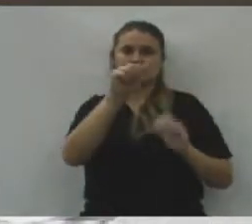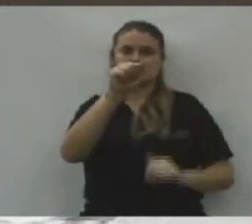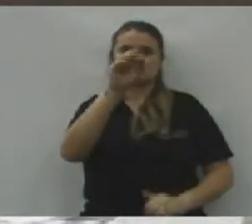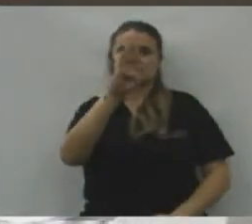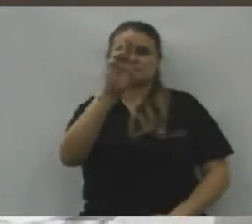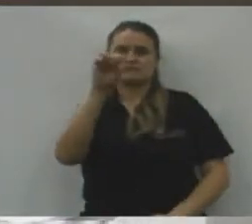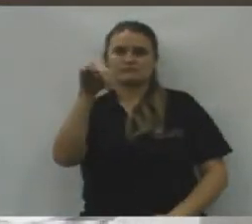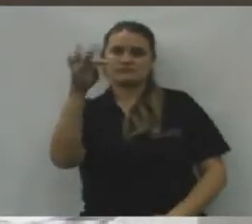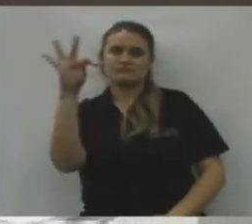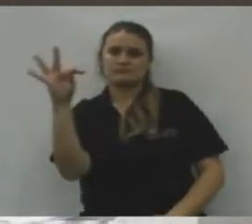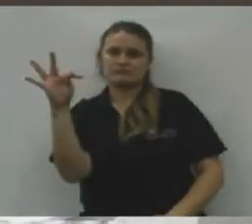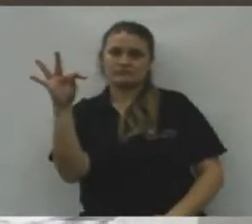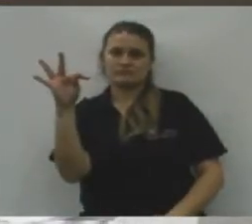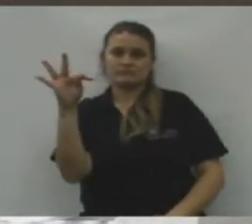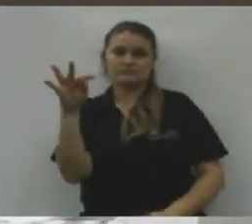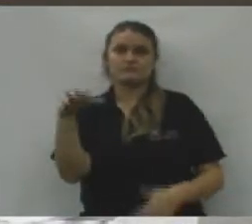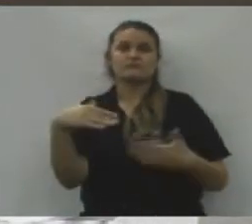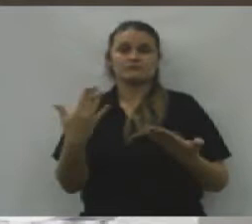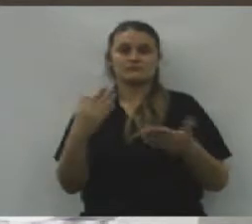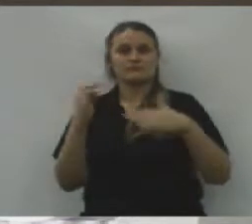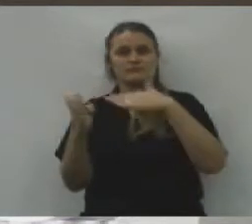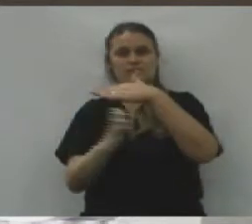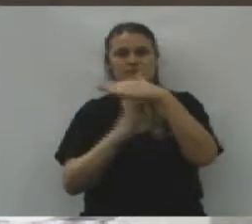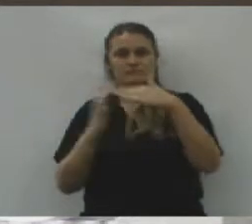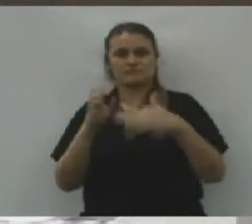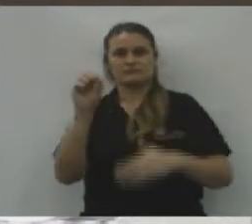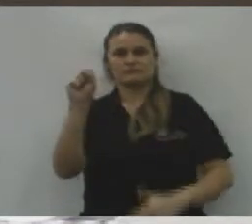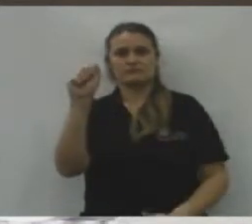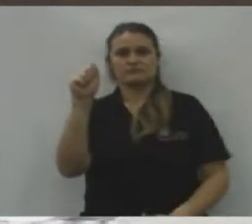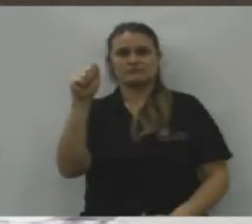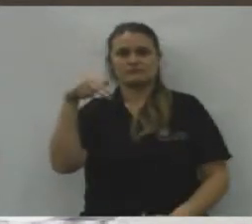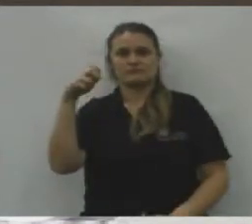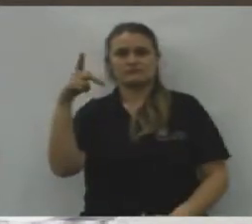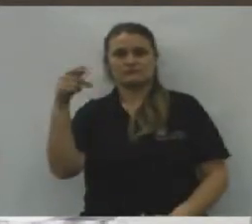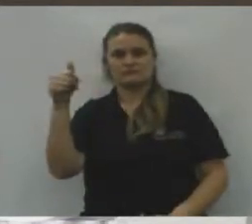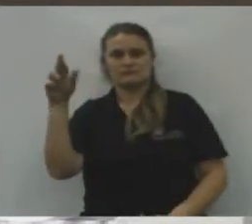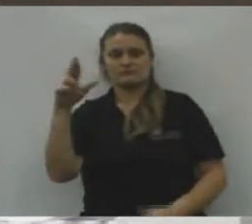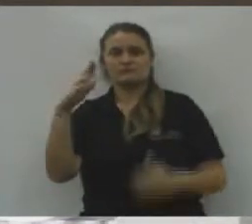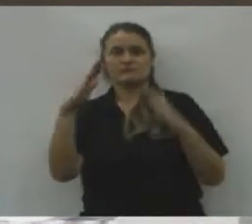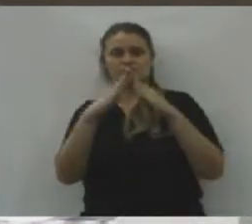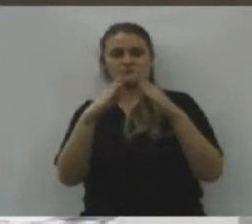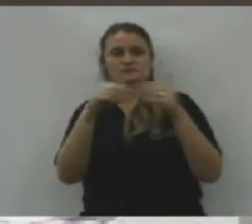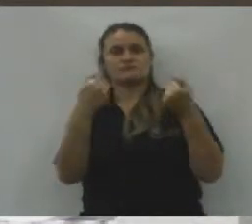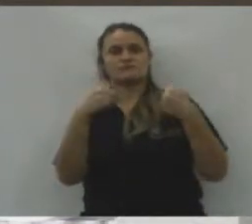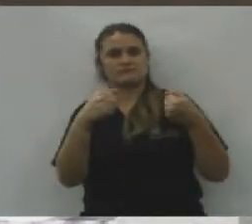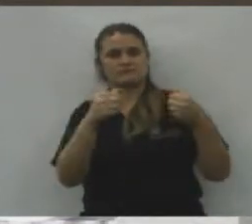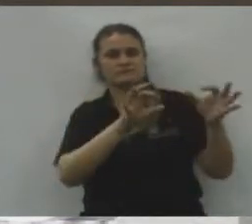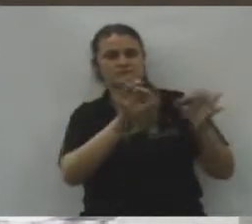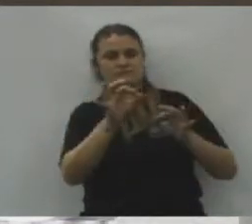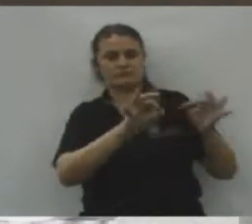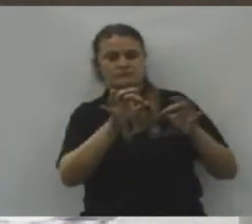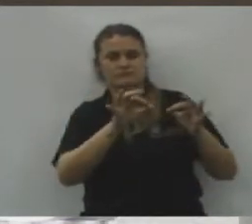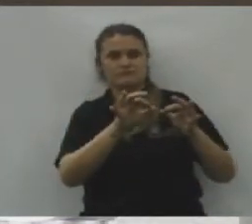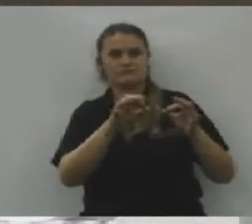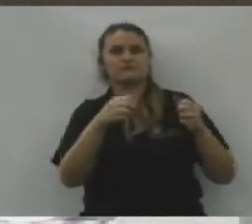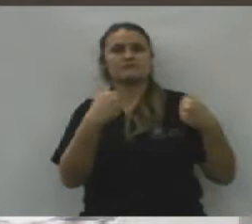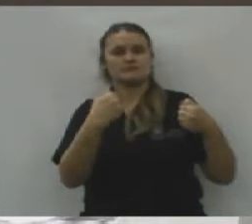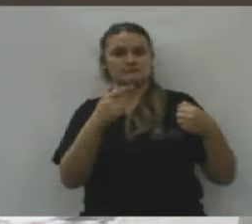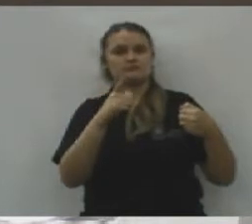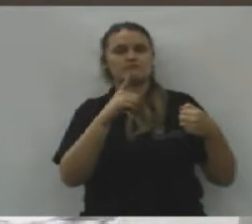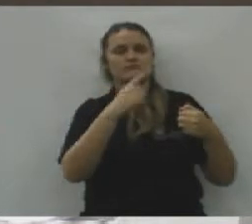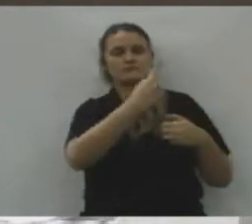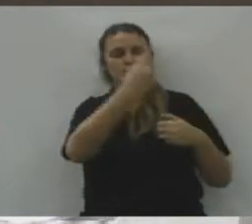de Normas Técnicas, a Sanepar sugere que cada imóvel tenha uma caixa de água de pelo